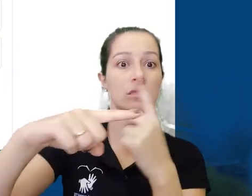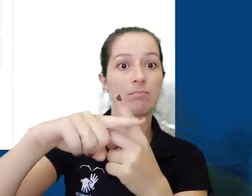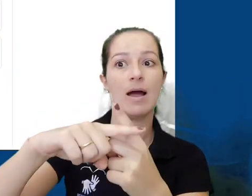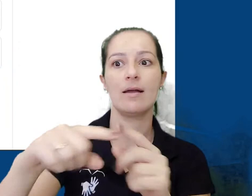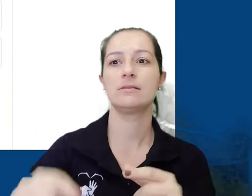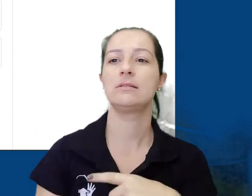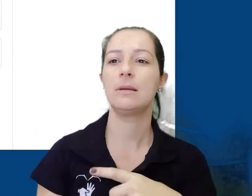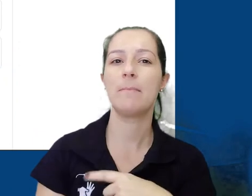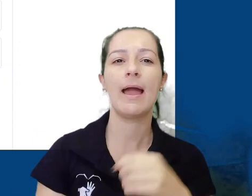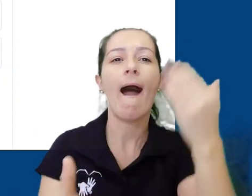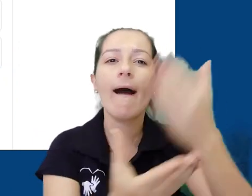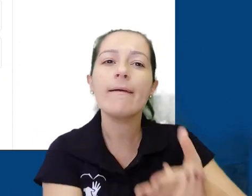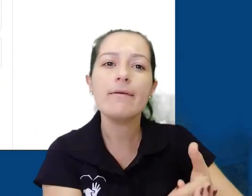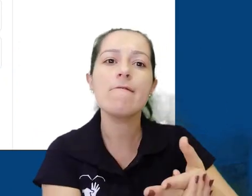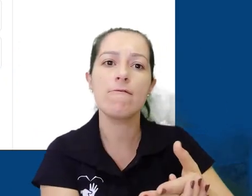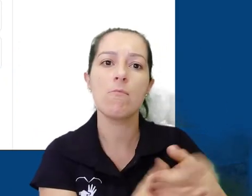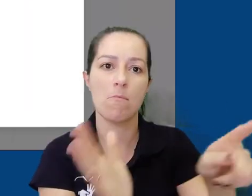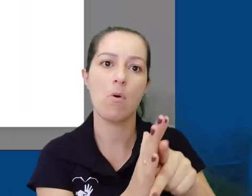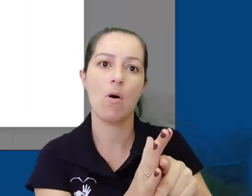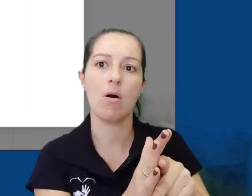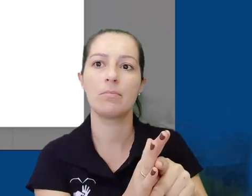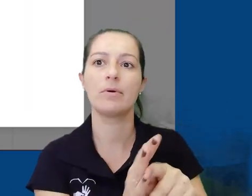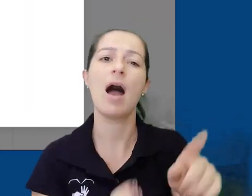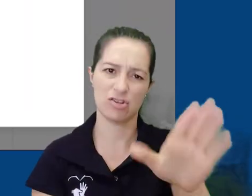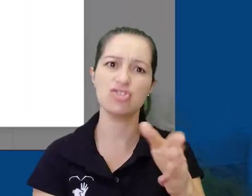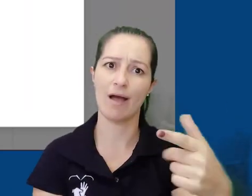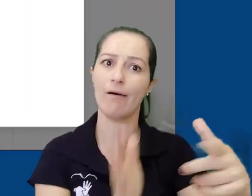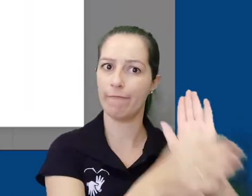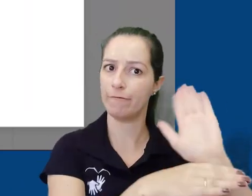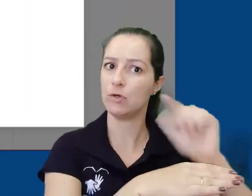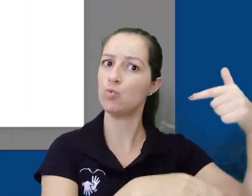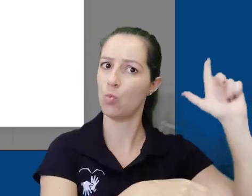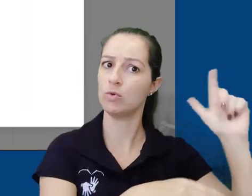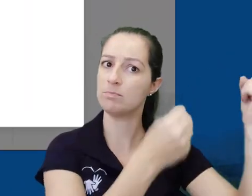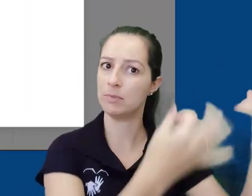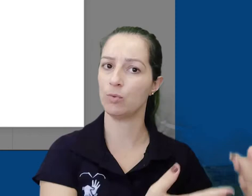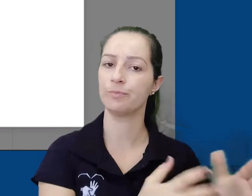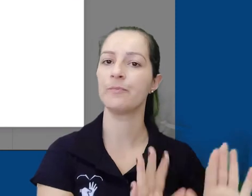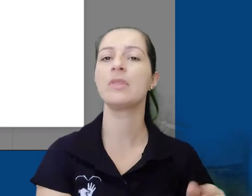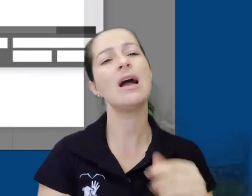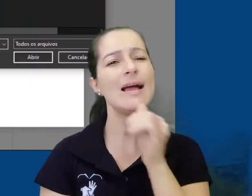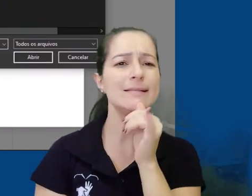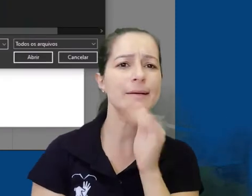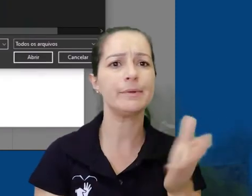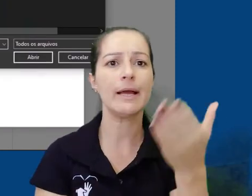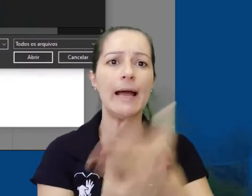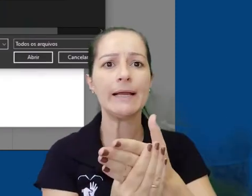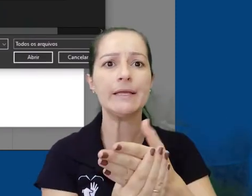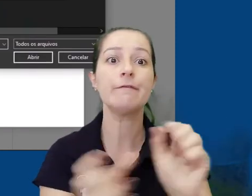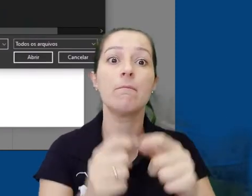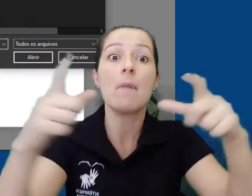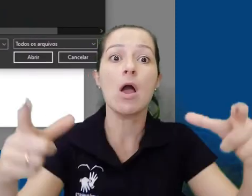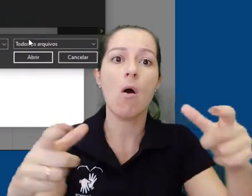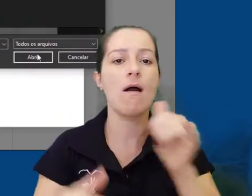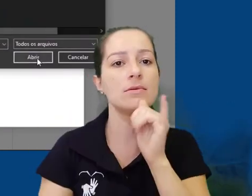vou adicionar mais material desta vez um arquivo nós já vimos como isso funciona um pouco no vídeo sobre como criar um material mas